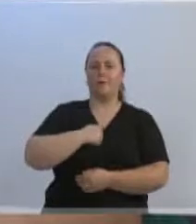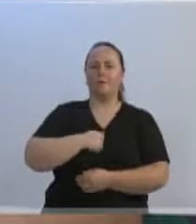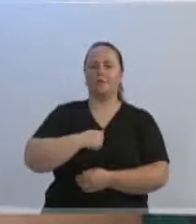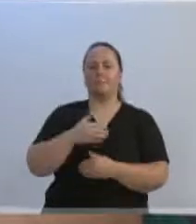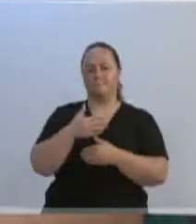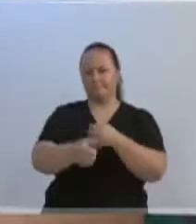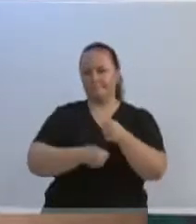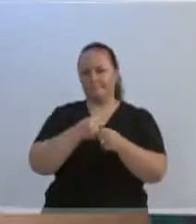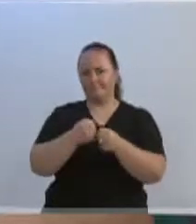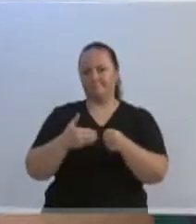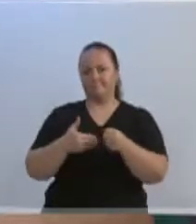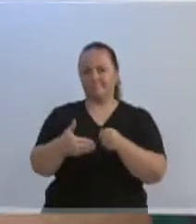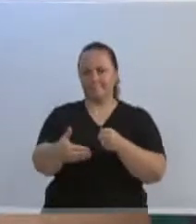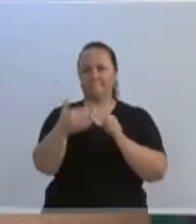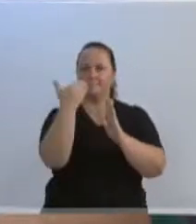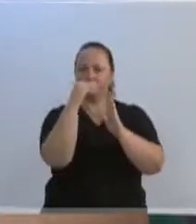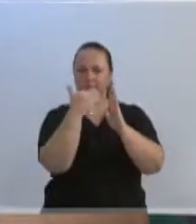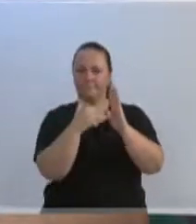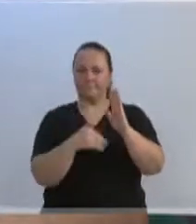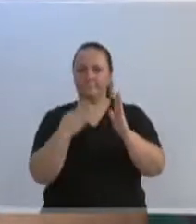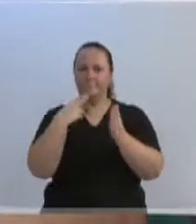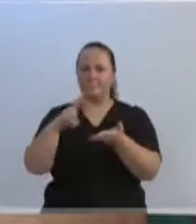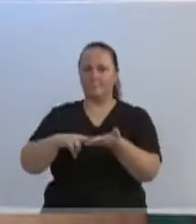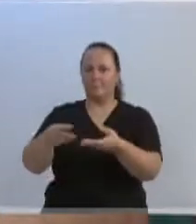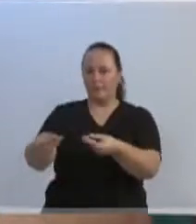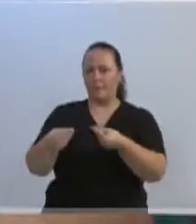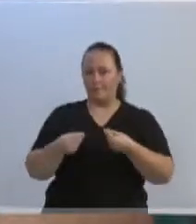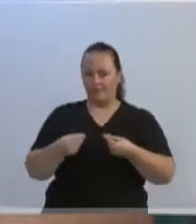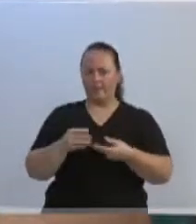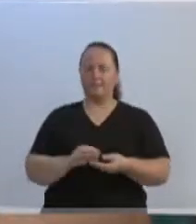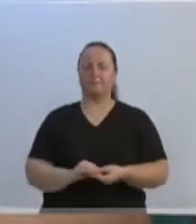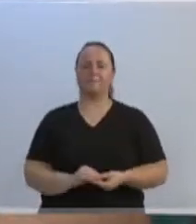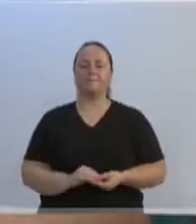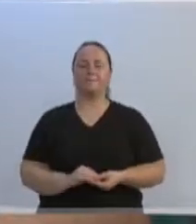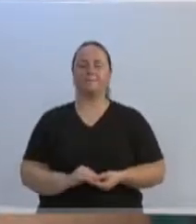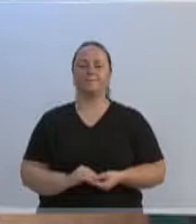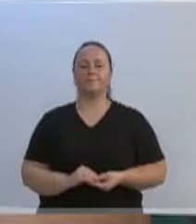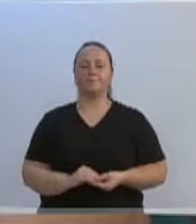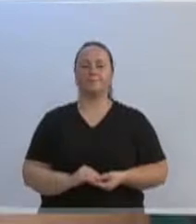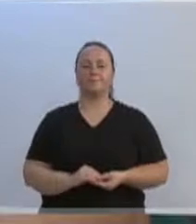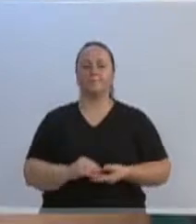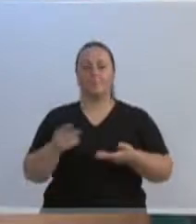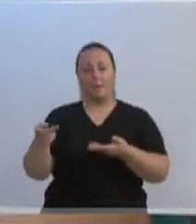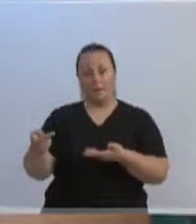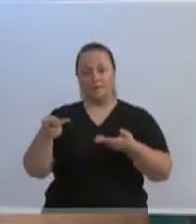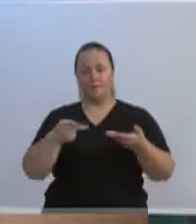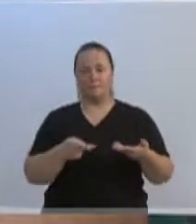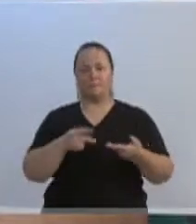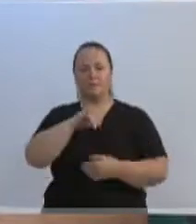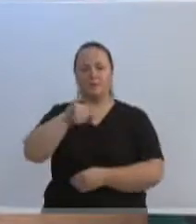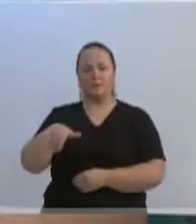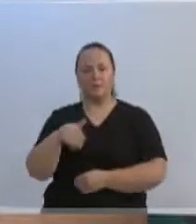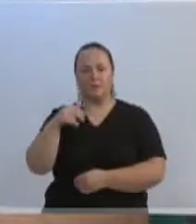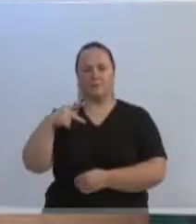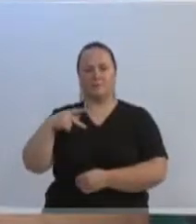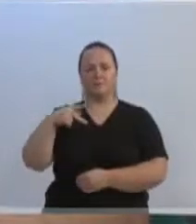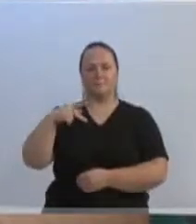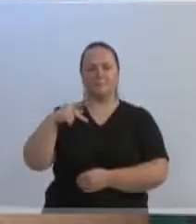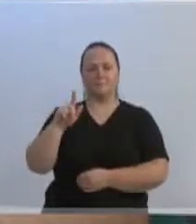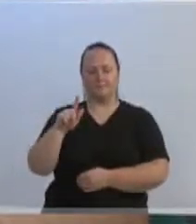expediente correspondências recebidas convites de jgp consultoria e participações